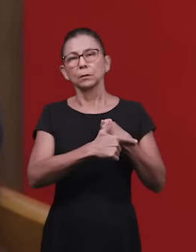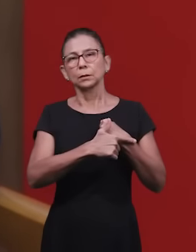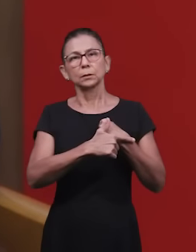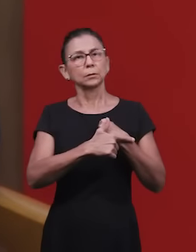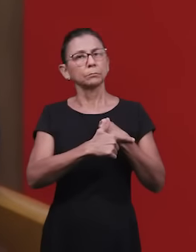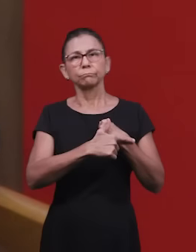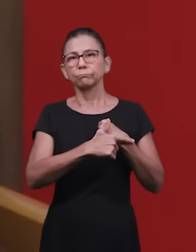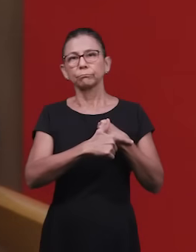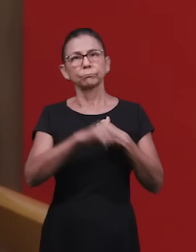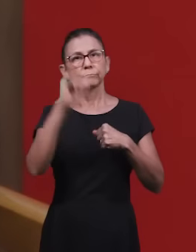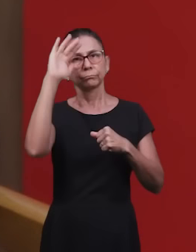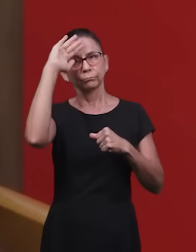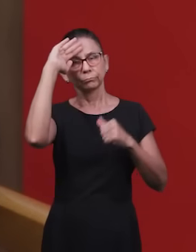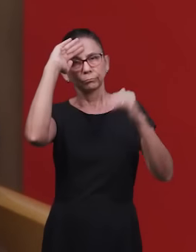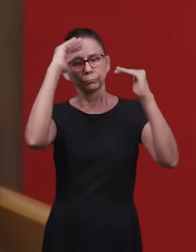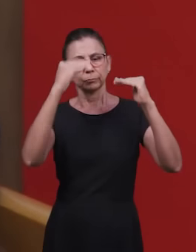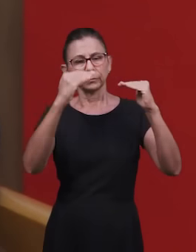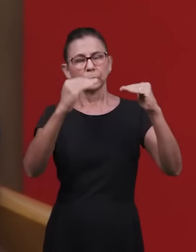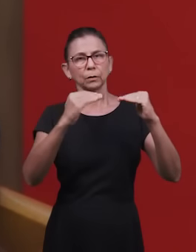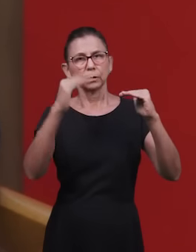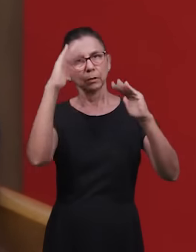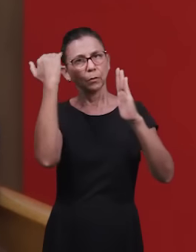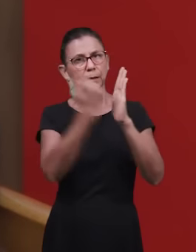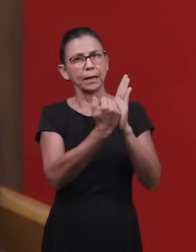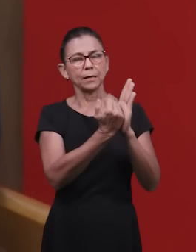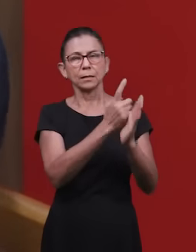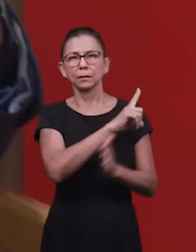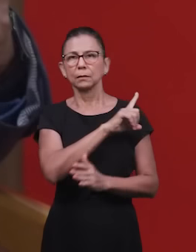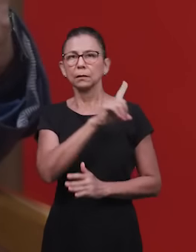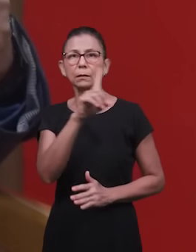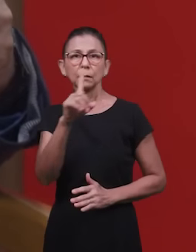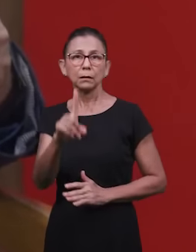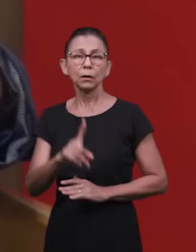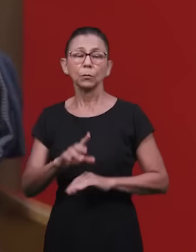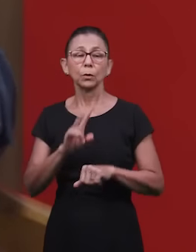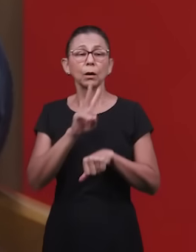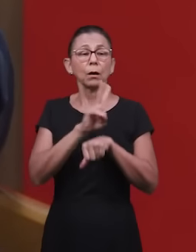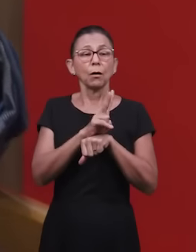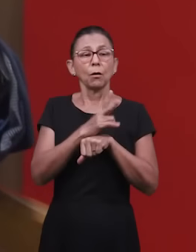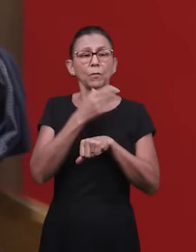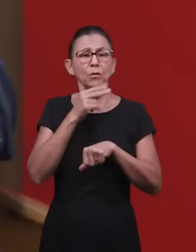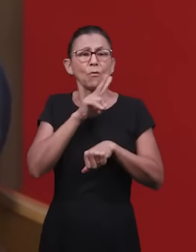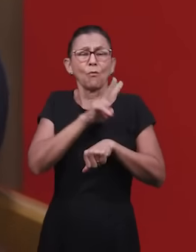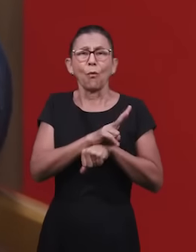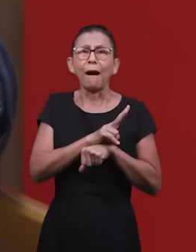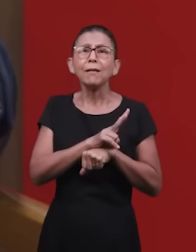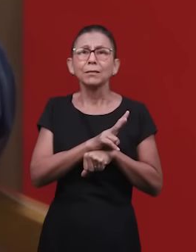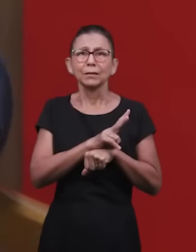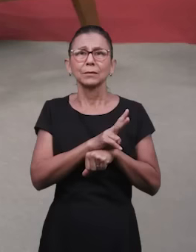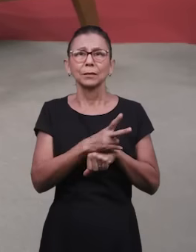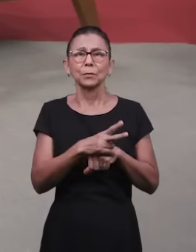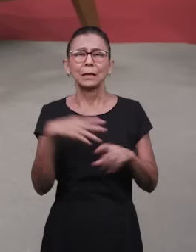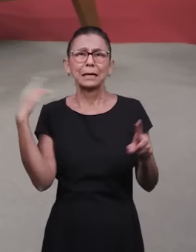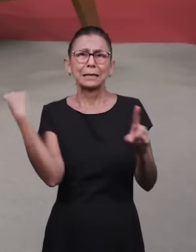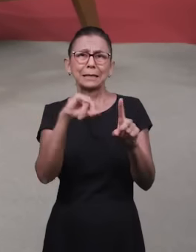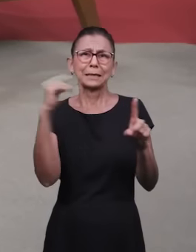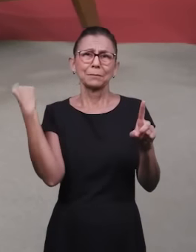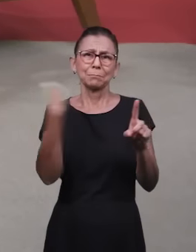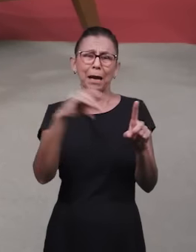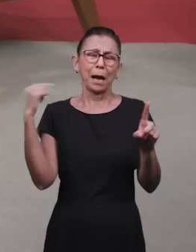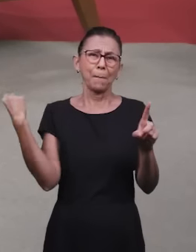ainda tiveram atitudes, como dizer, fora do espírito, porque você espancar, bater, né, é